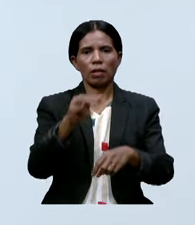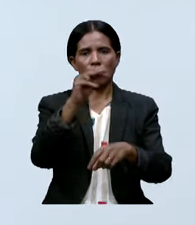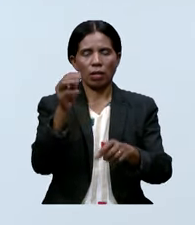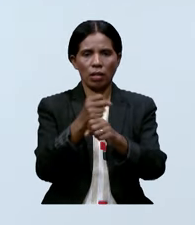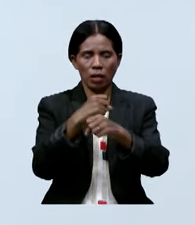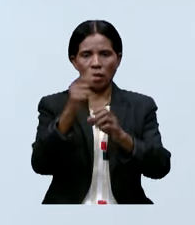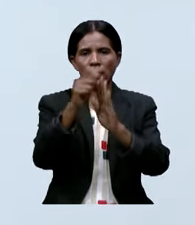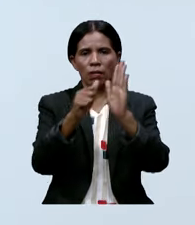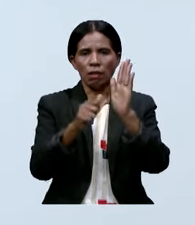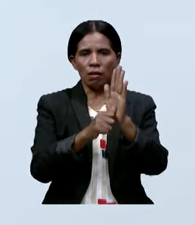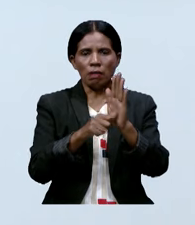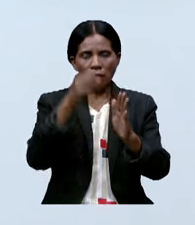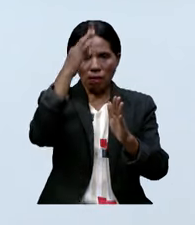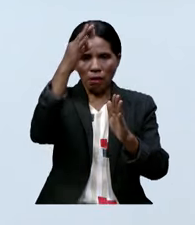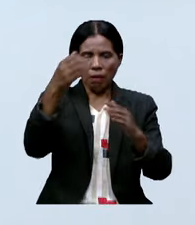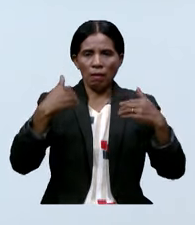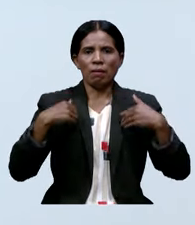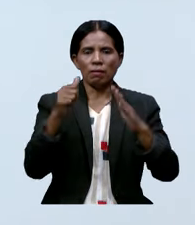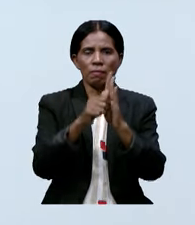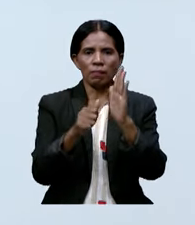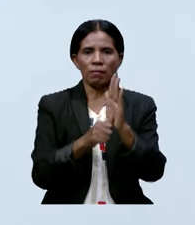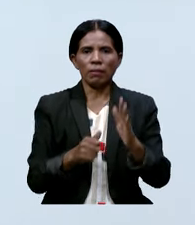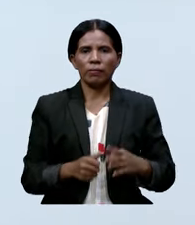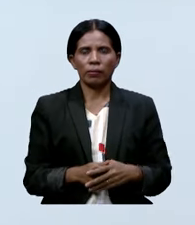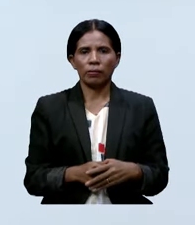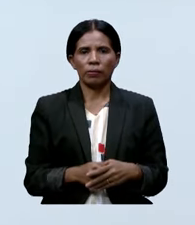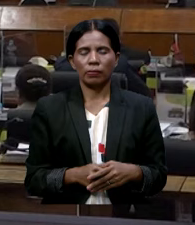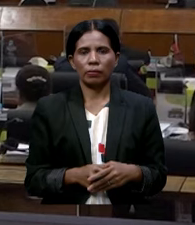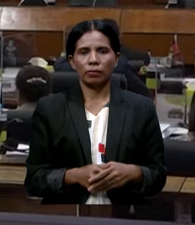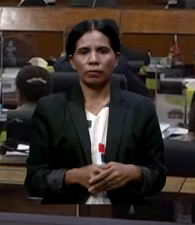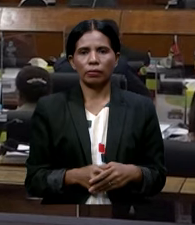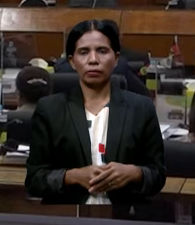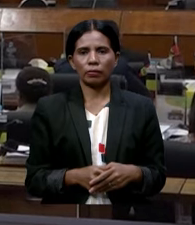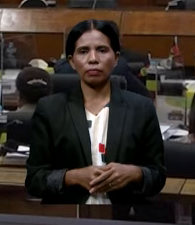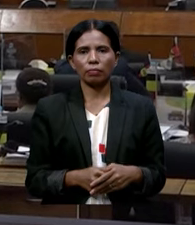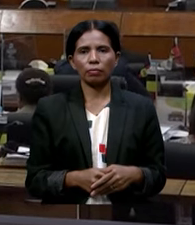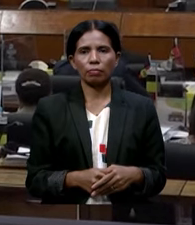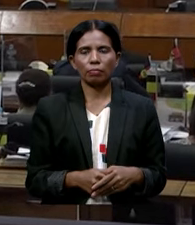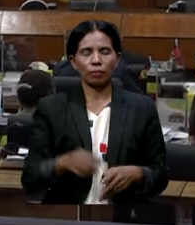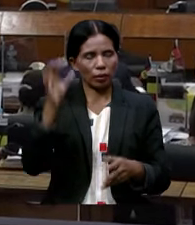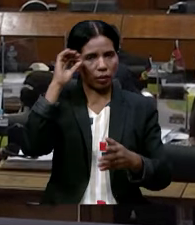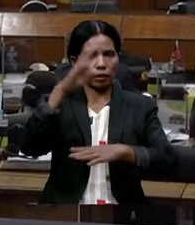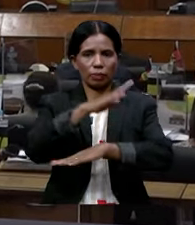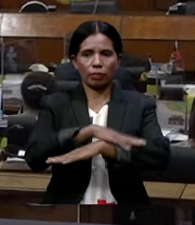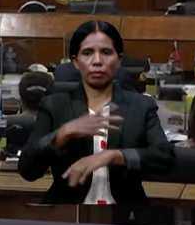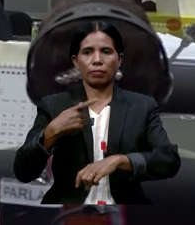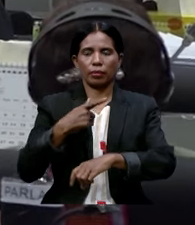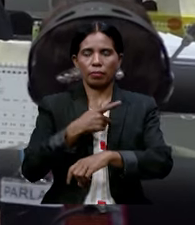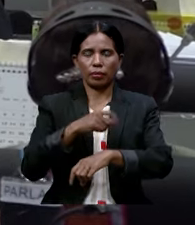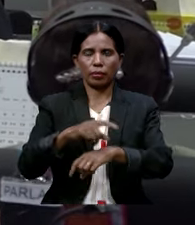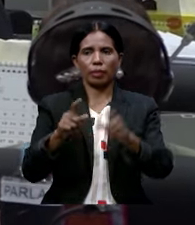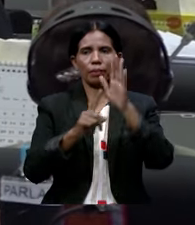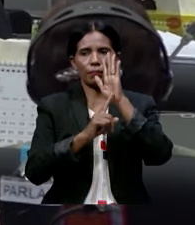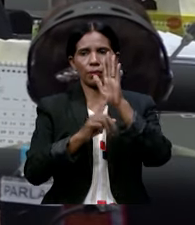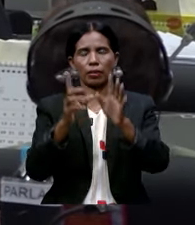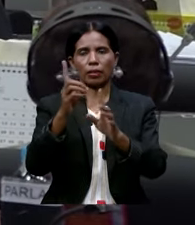agenda espera kata ka aban beli agenda ba basun tirene. Mas antes ne secretaria mesa parlamento nacional fosai ona e